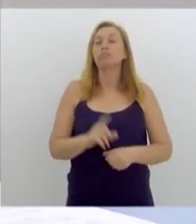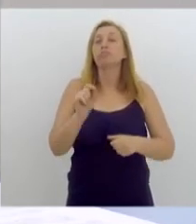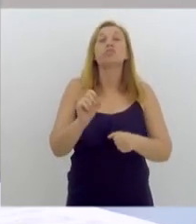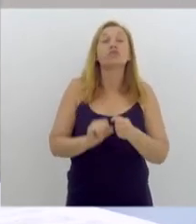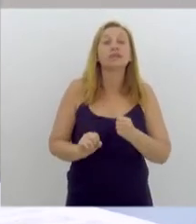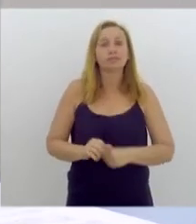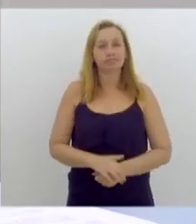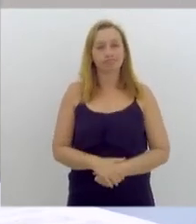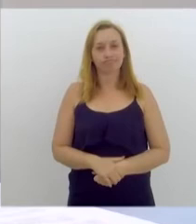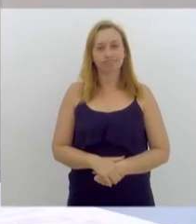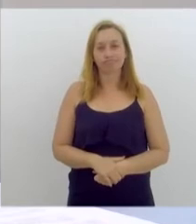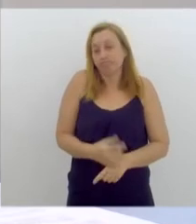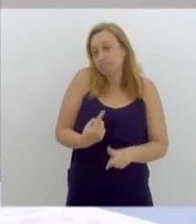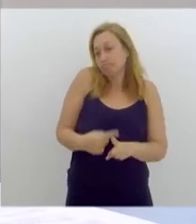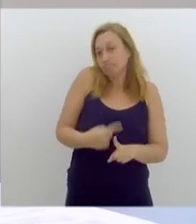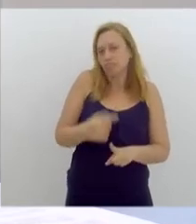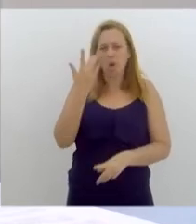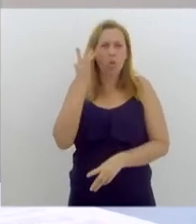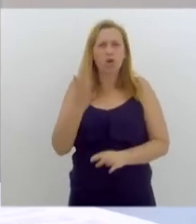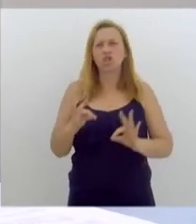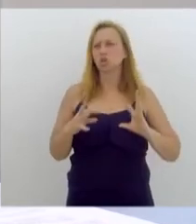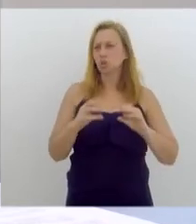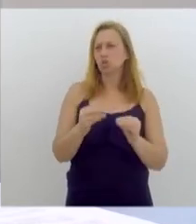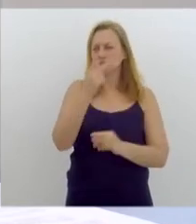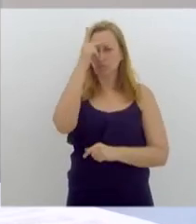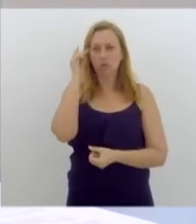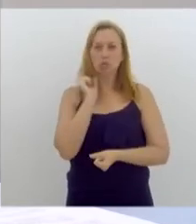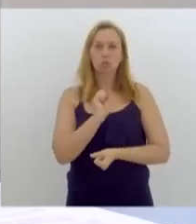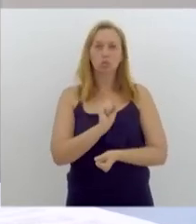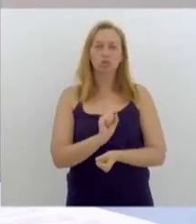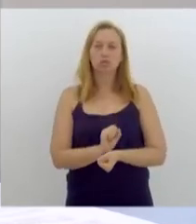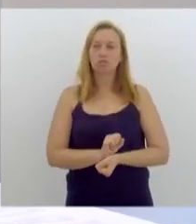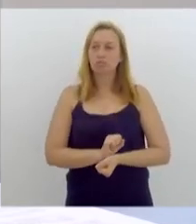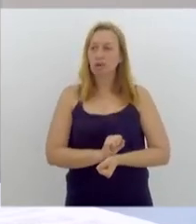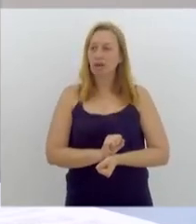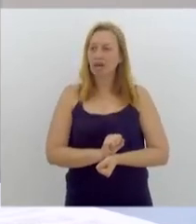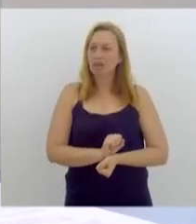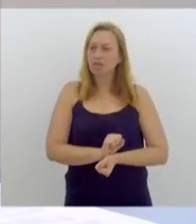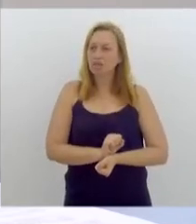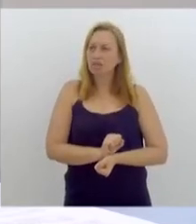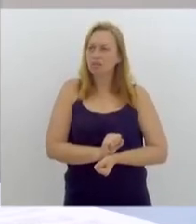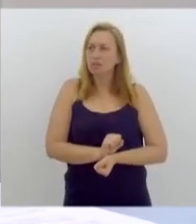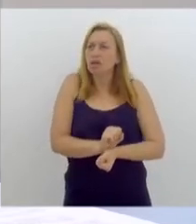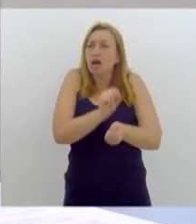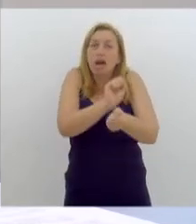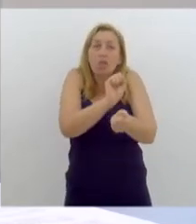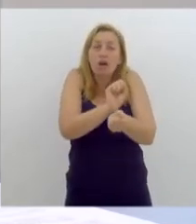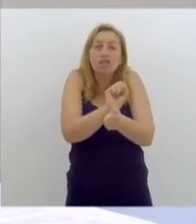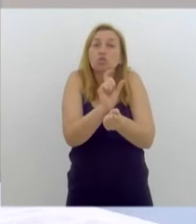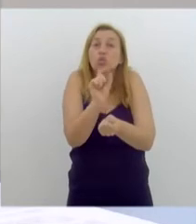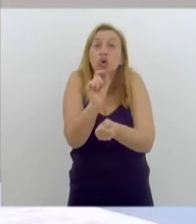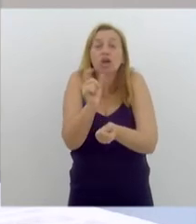fazer porque eu acho que tá todo mundo de braço Cruzado aguardando